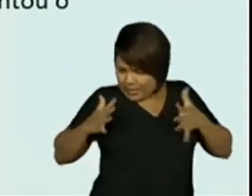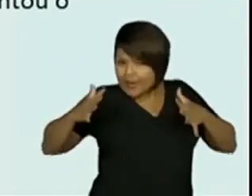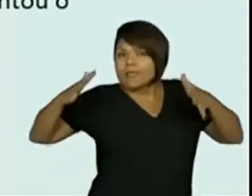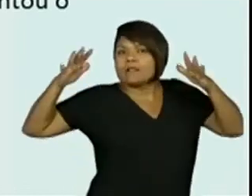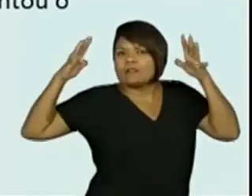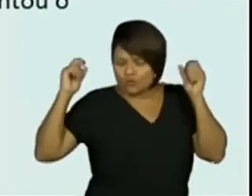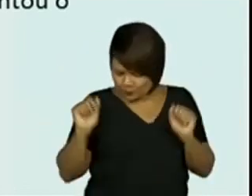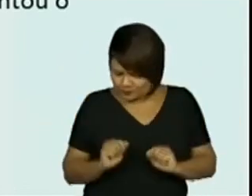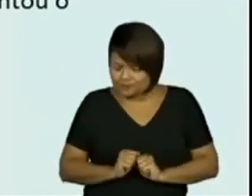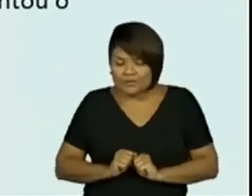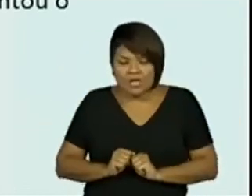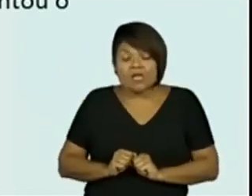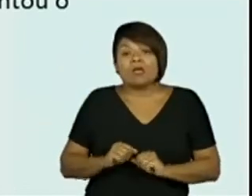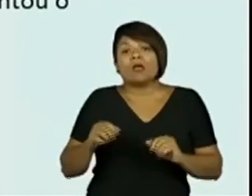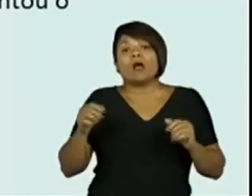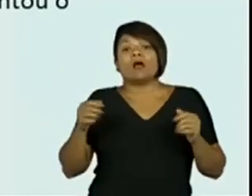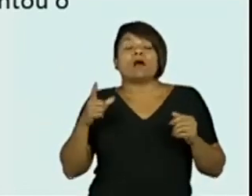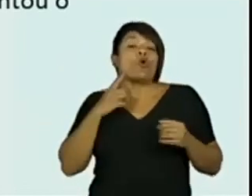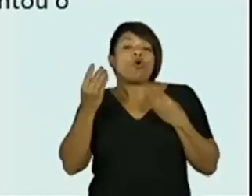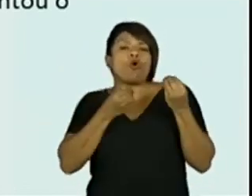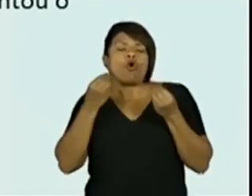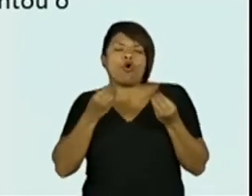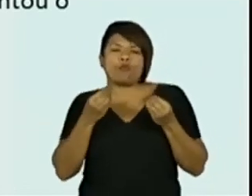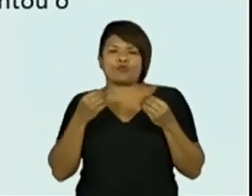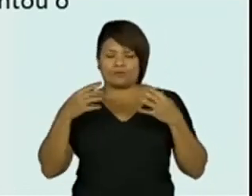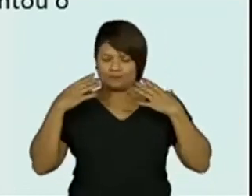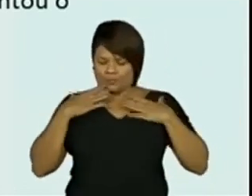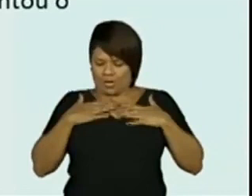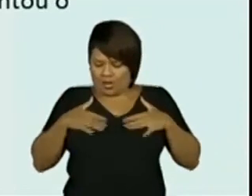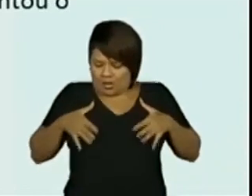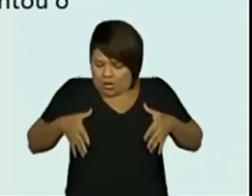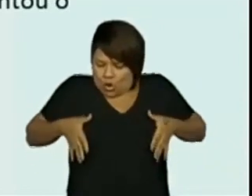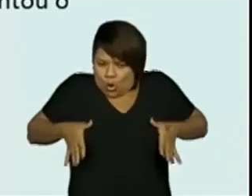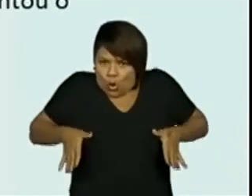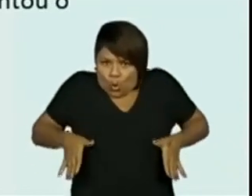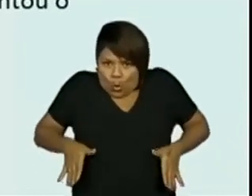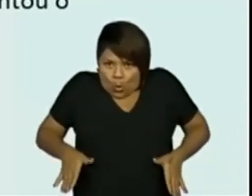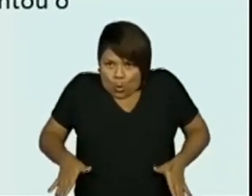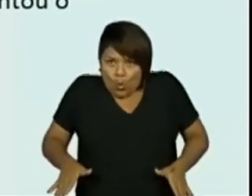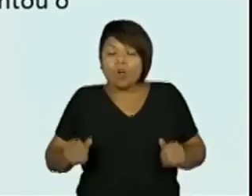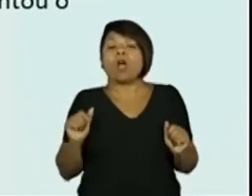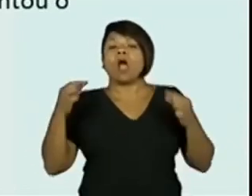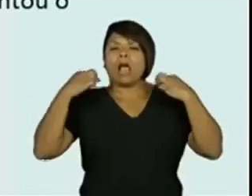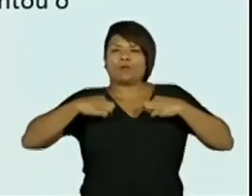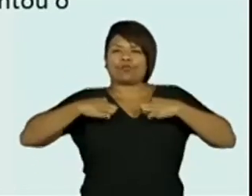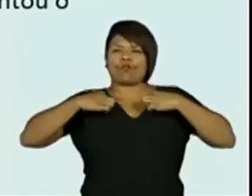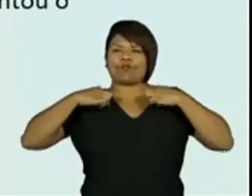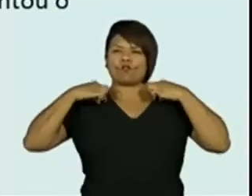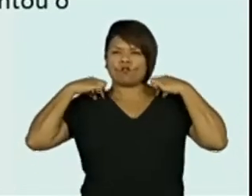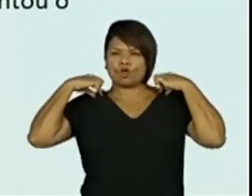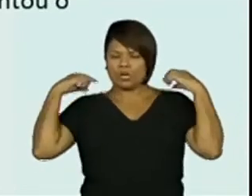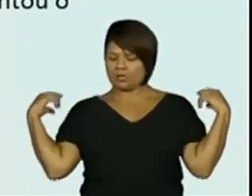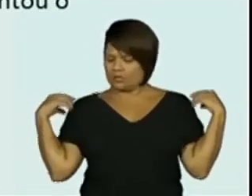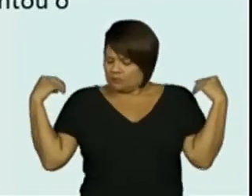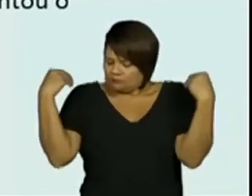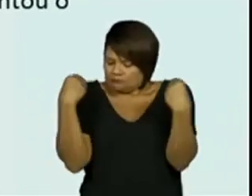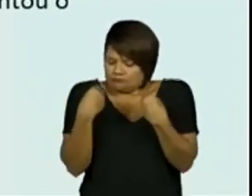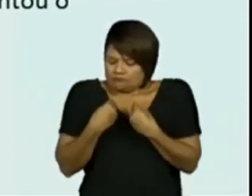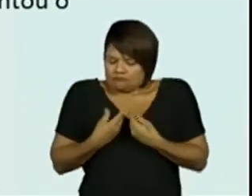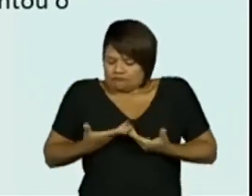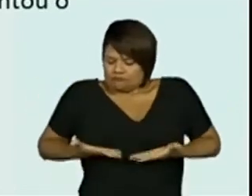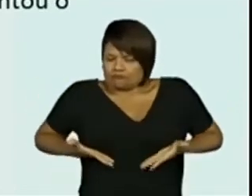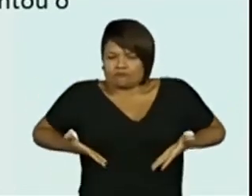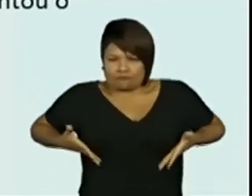O modelo, longo, de alcinha e com bolero, do jeito que estava na moda. Então